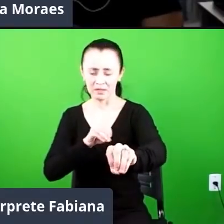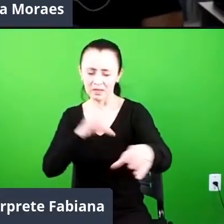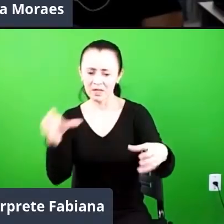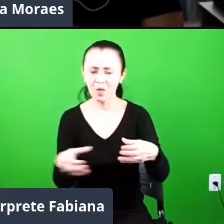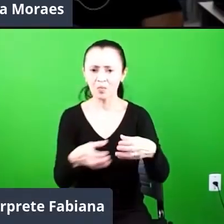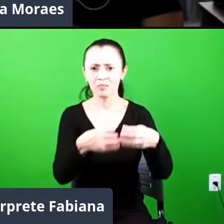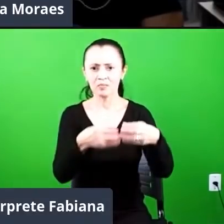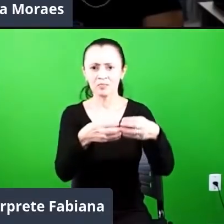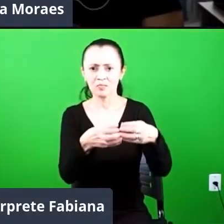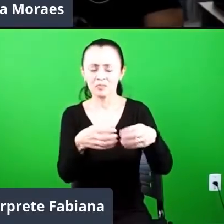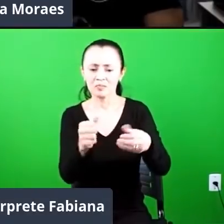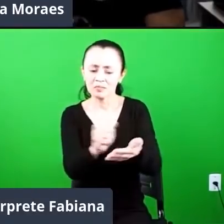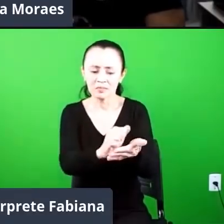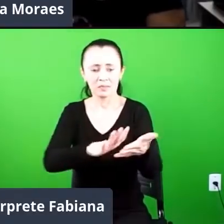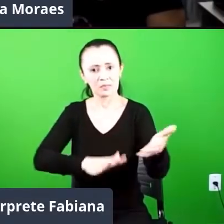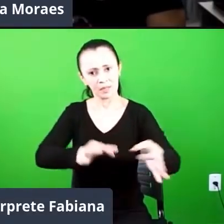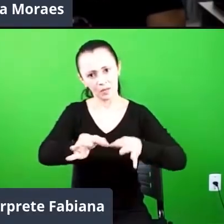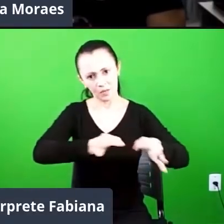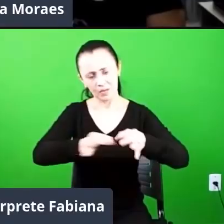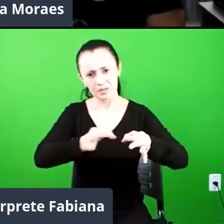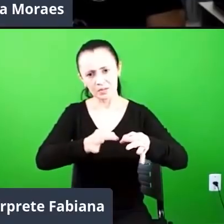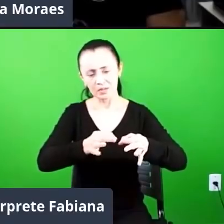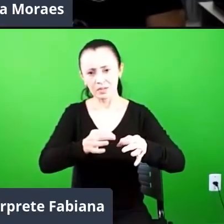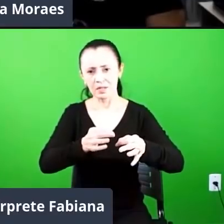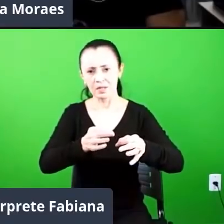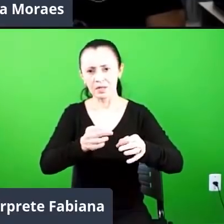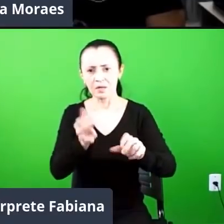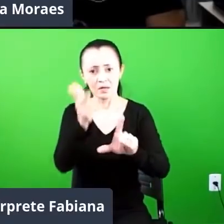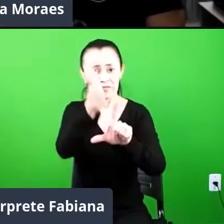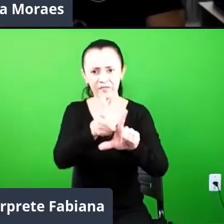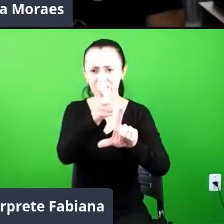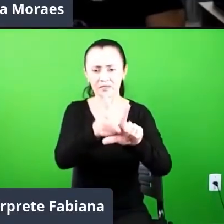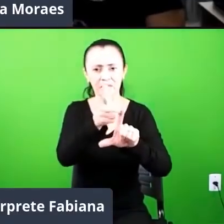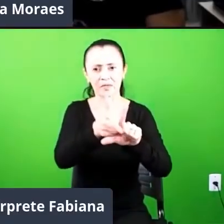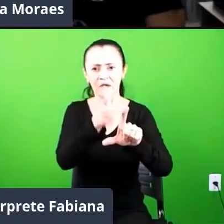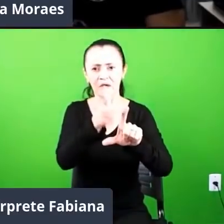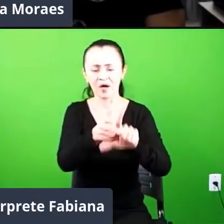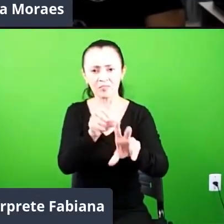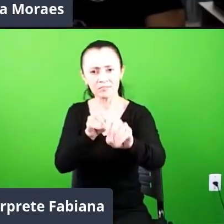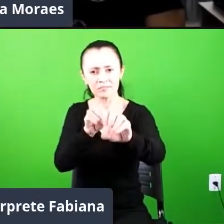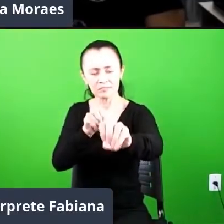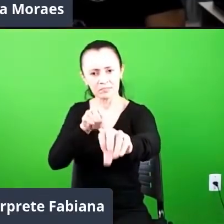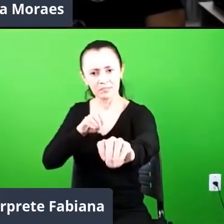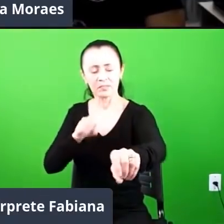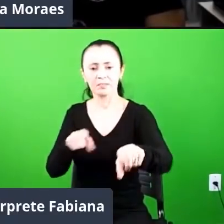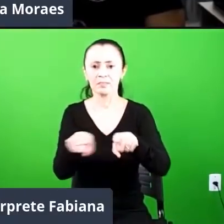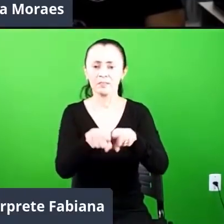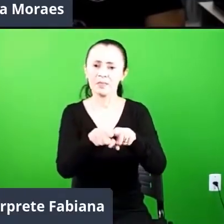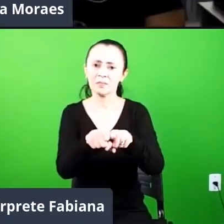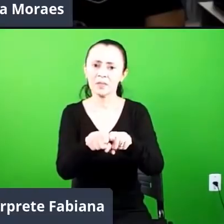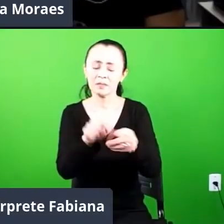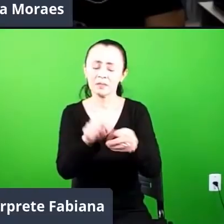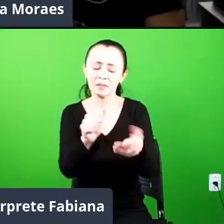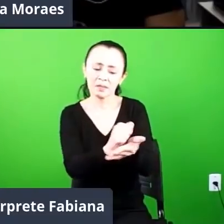atividades preparadas, né, que inclui videoaulas, ensino online e também preparar materiais